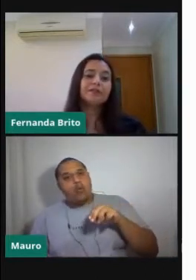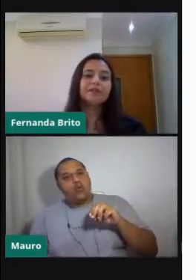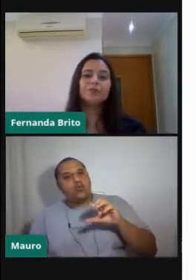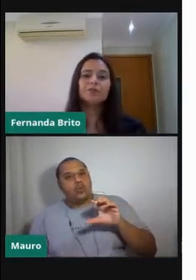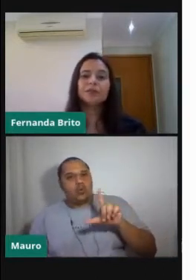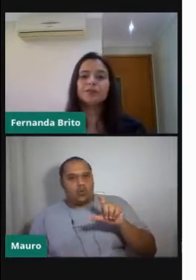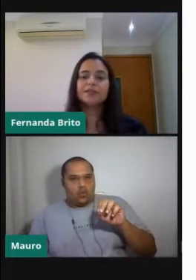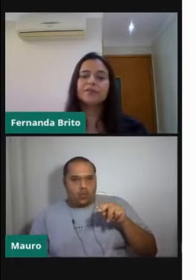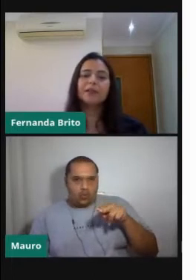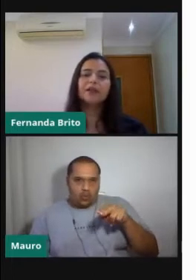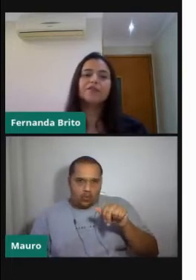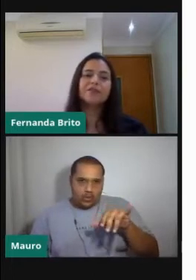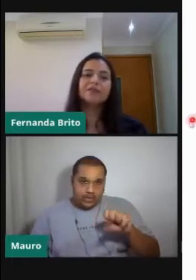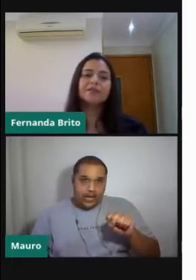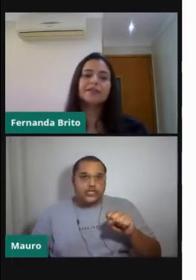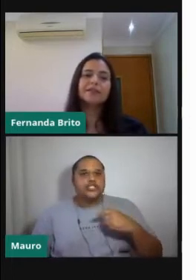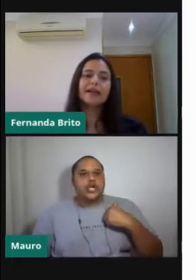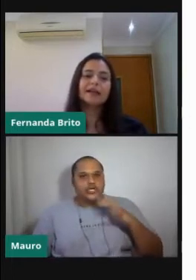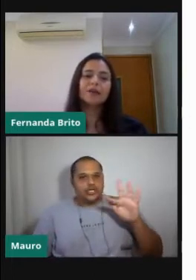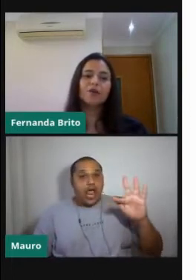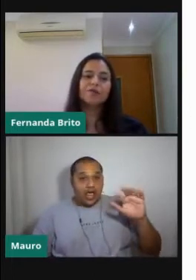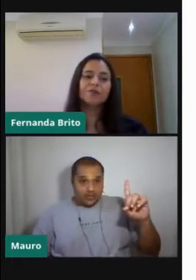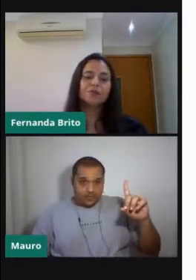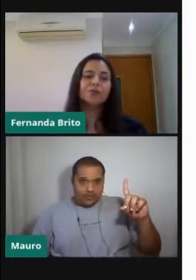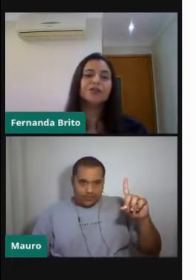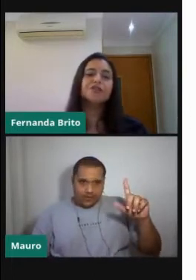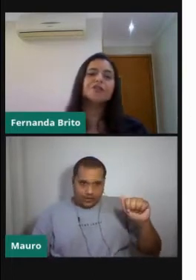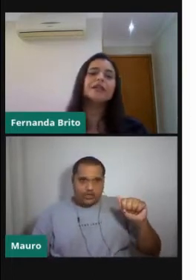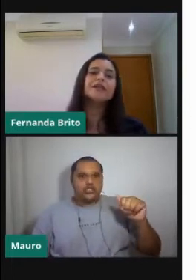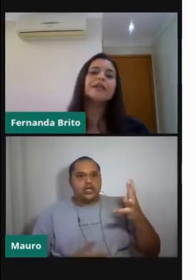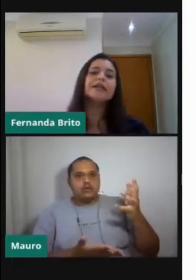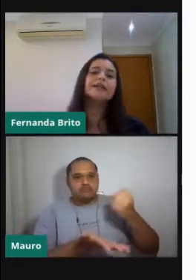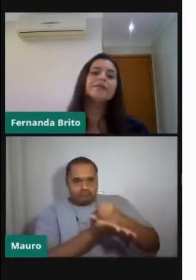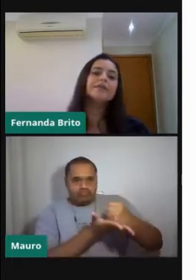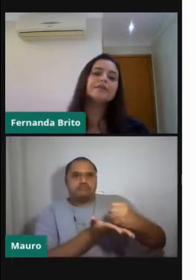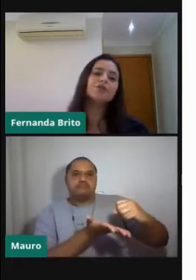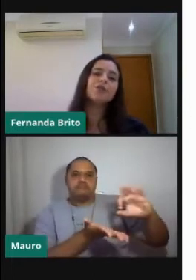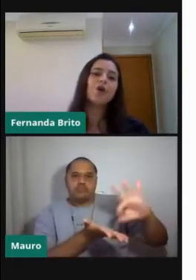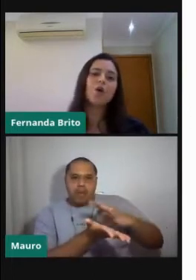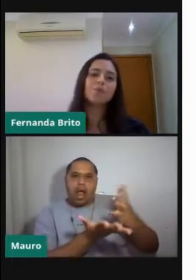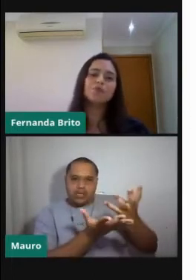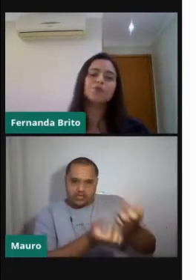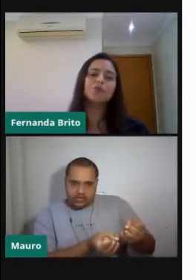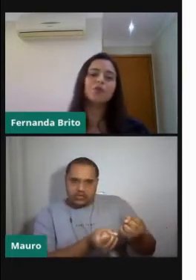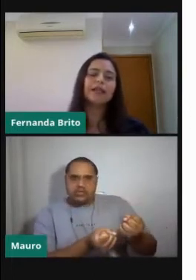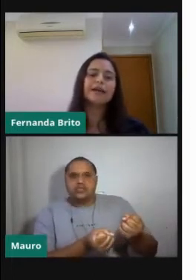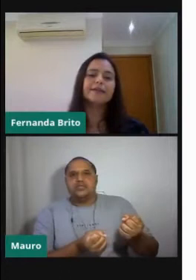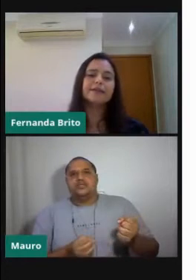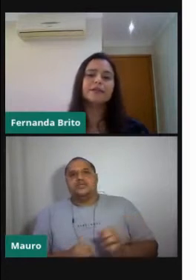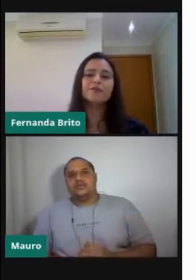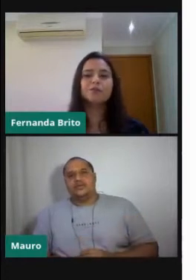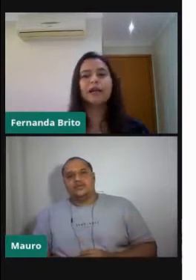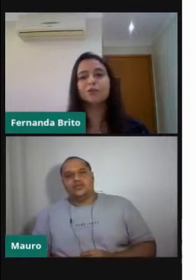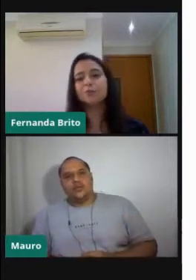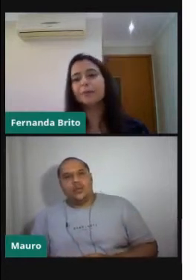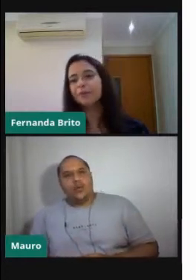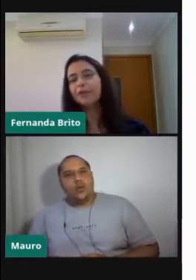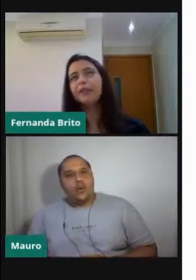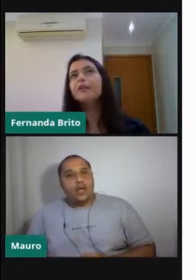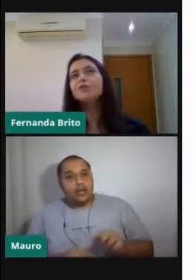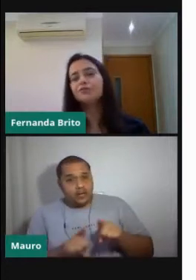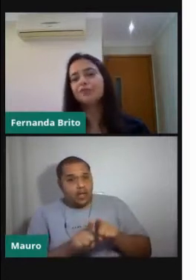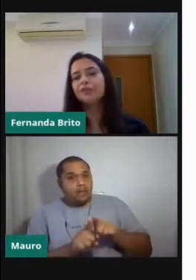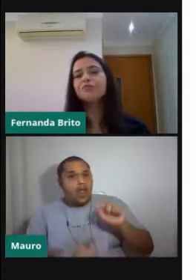teve aprovação, inclusive, pela Anvisa desse Regnicov-2, né? Então, esses anticorpos monoclonais, eles são voltados